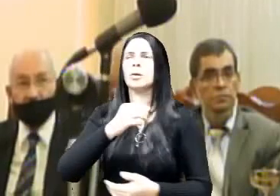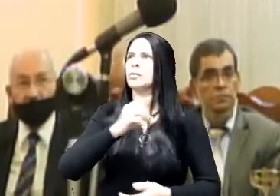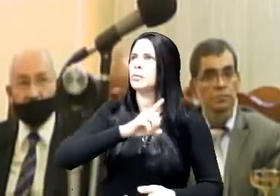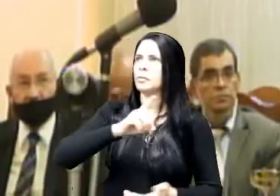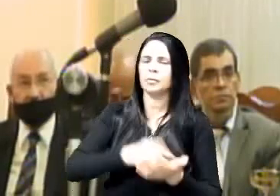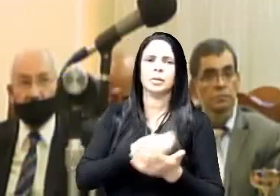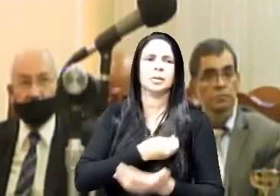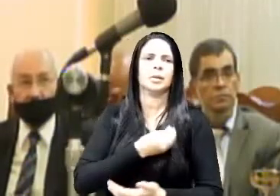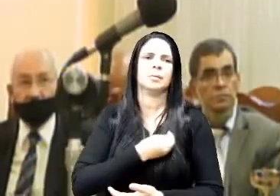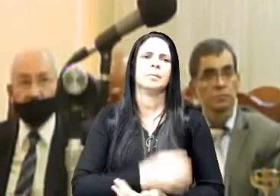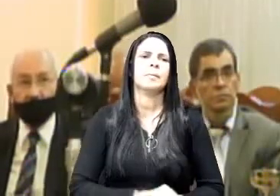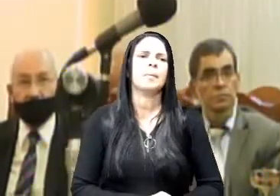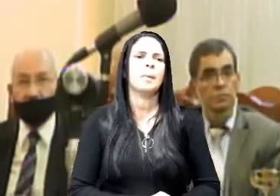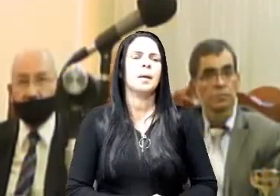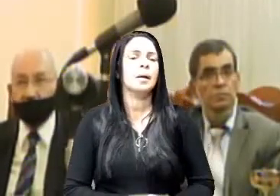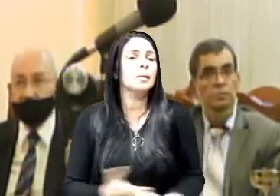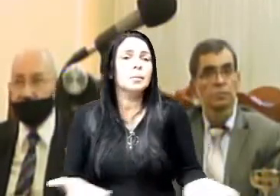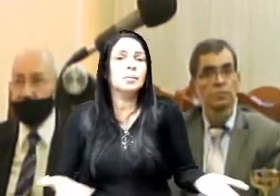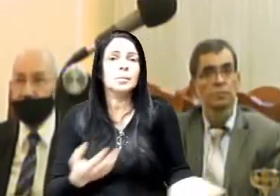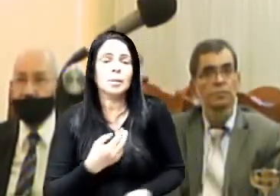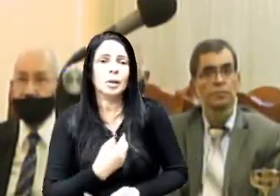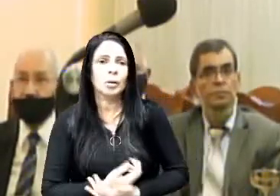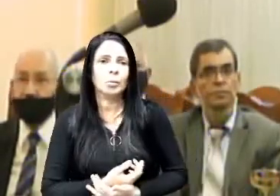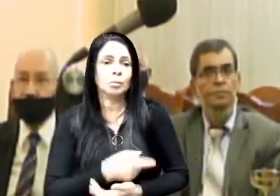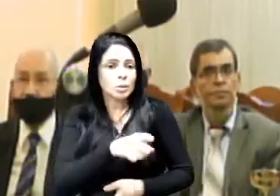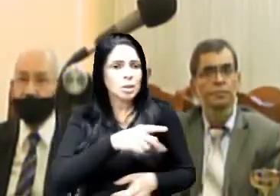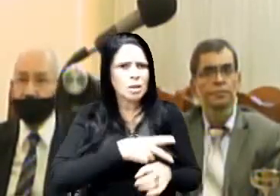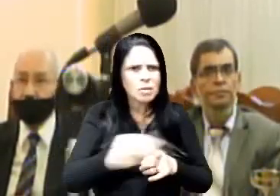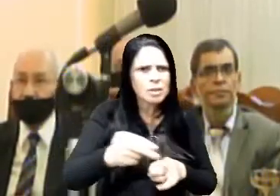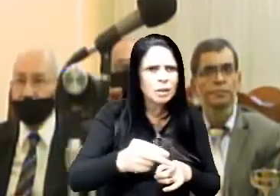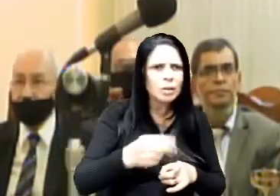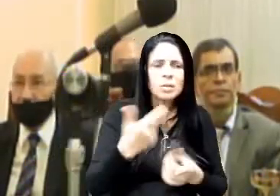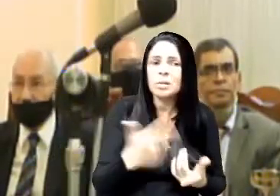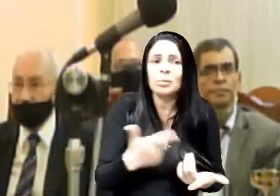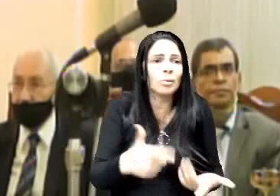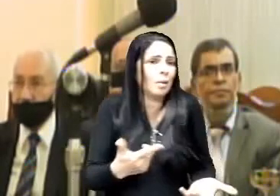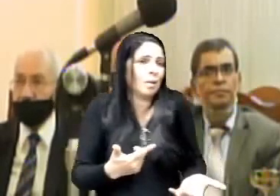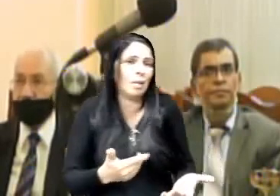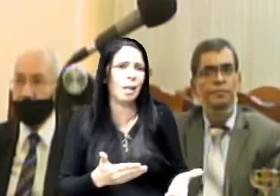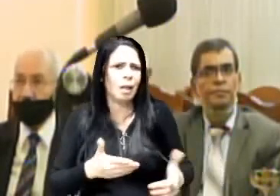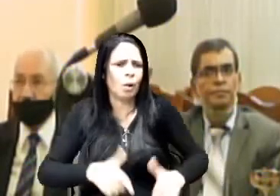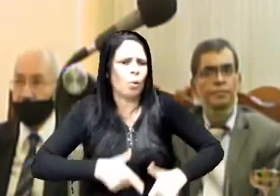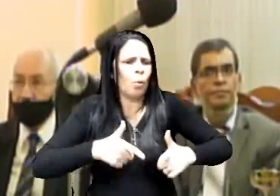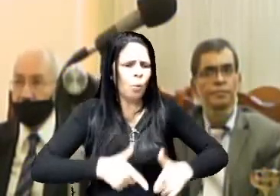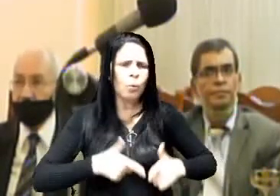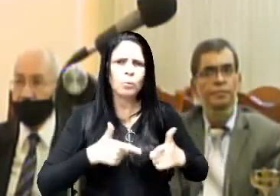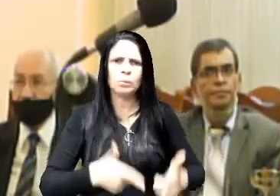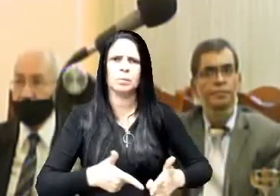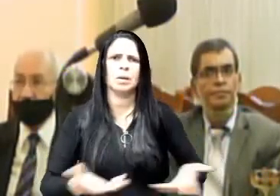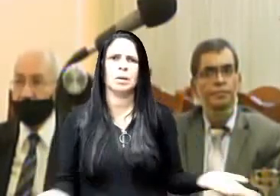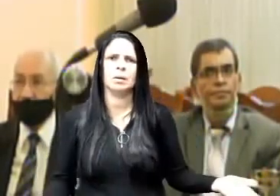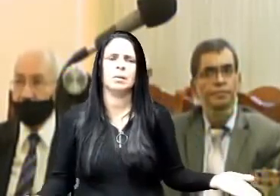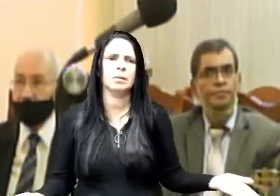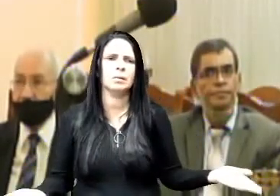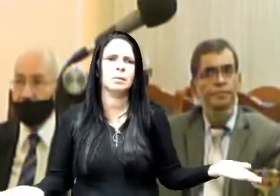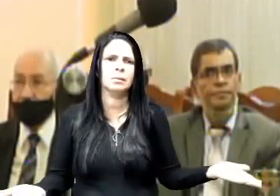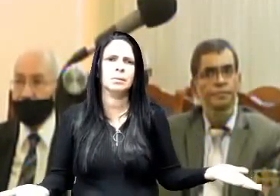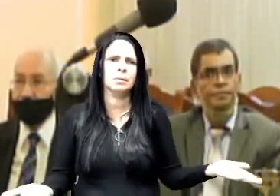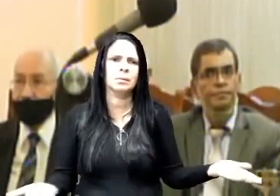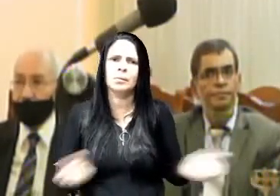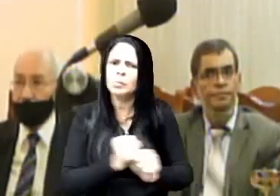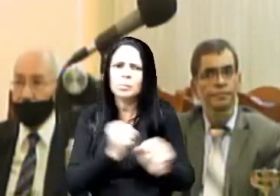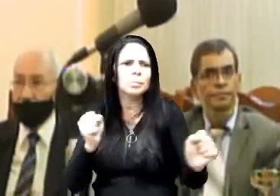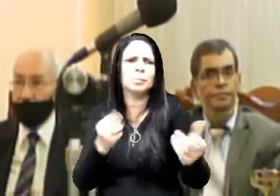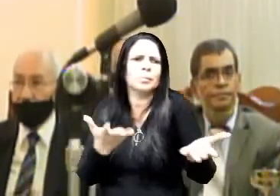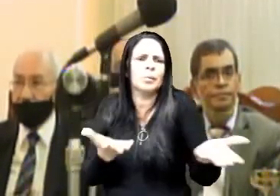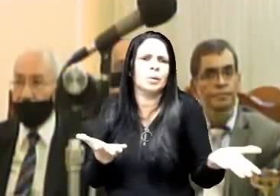Não é possível ser vencedor sem luta. Você entende isso? Não é possível ser um vencedor sem luta.